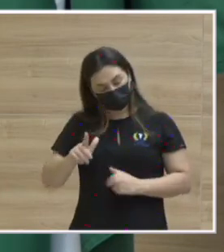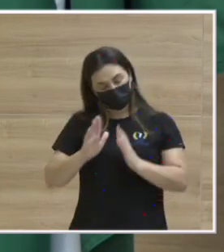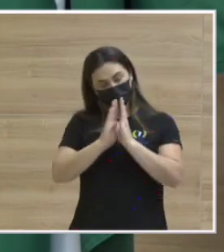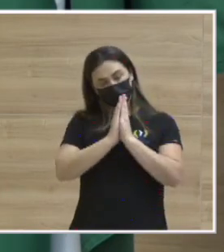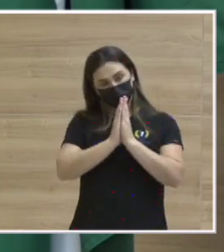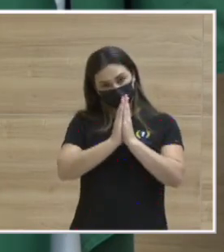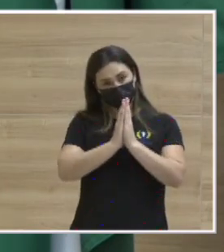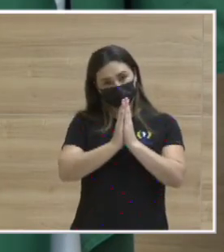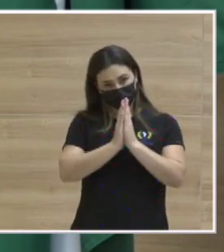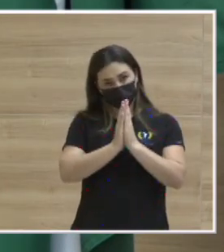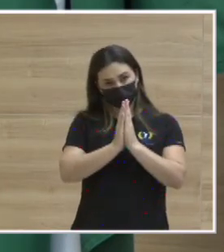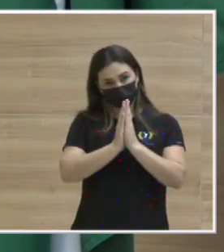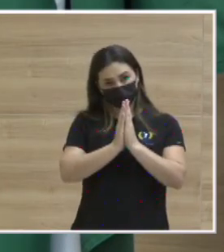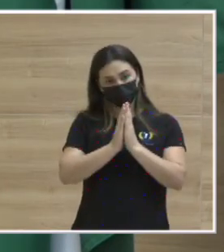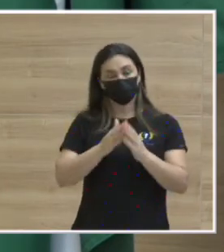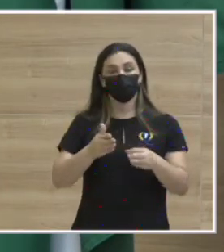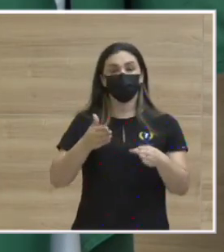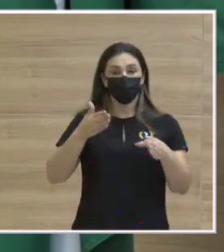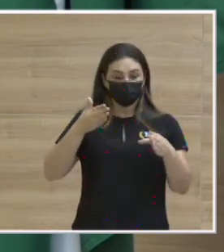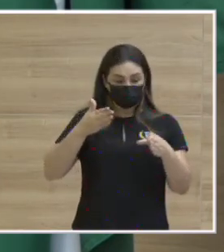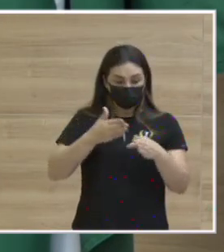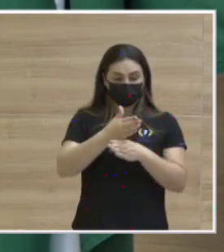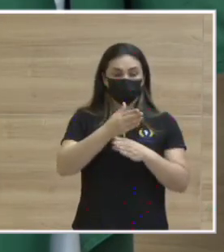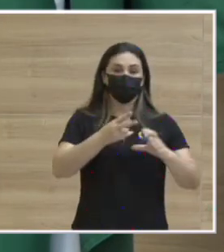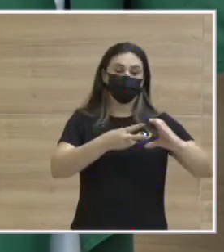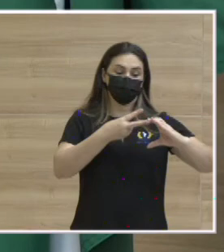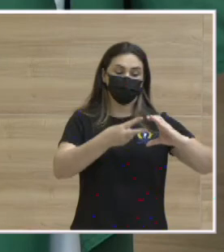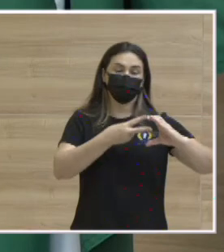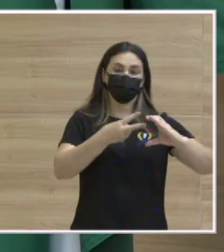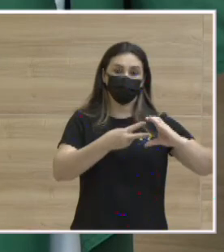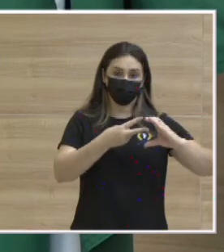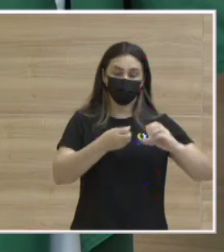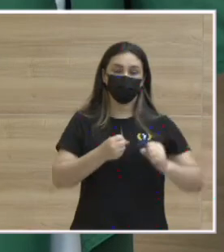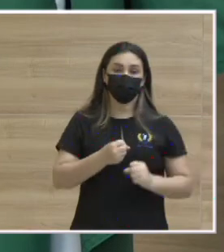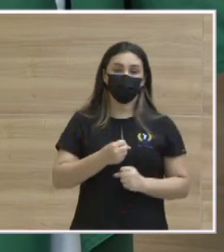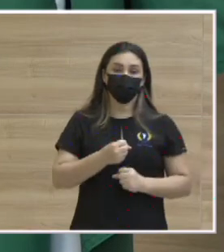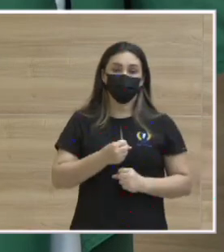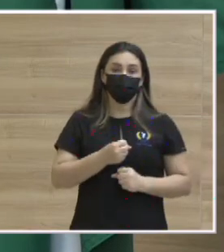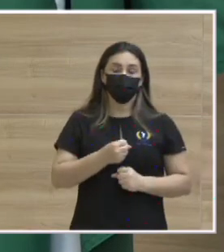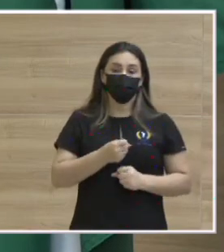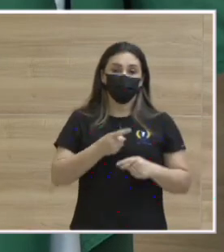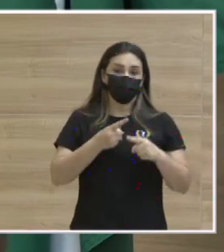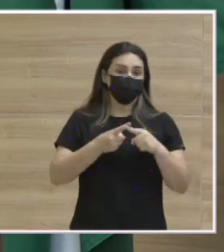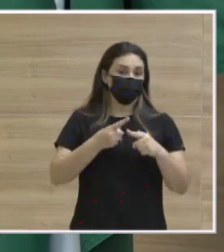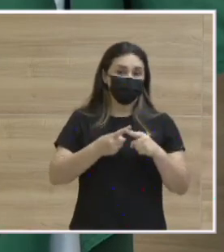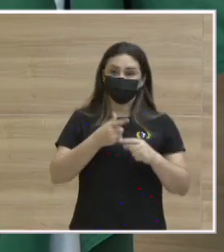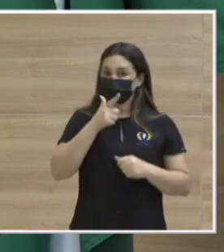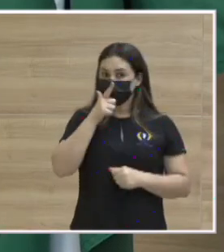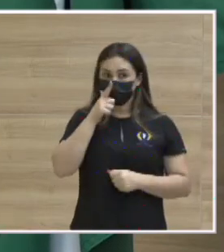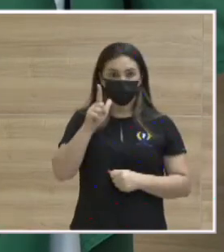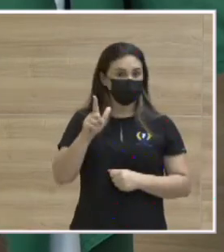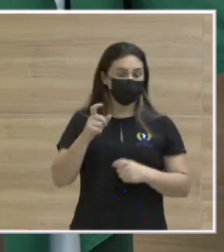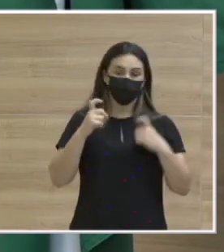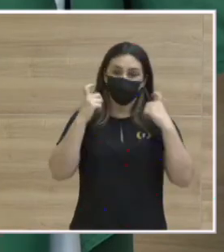encarecidamente essa intervenção, até porque ainda está sendo possível escutar os gritos,